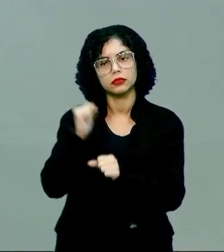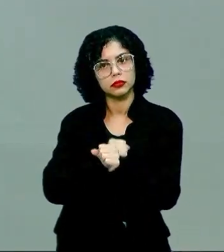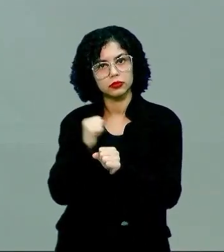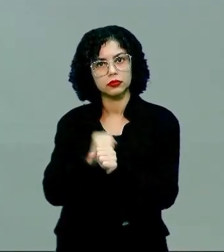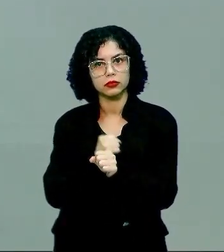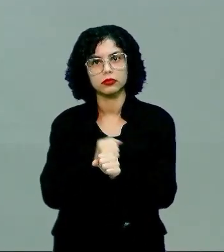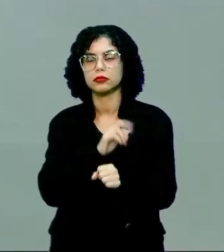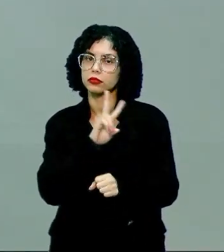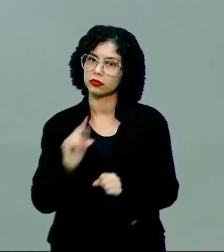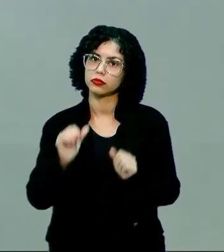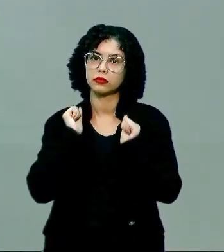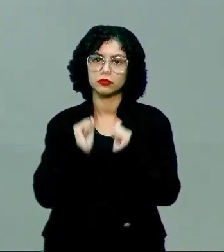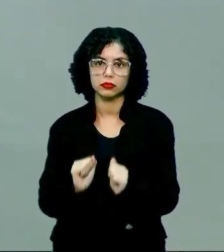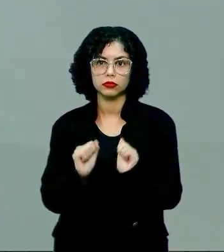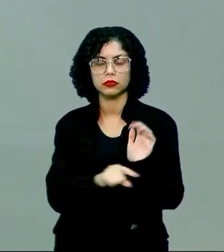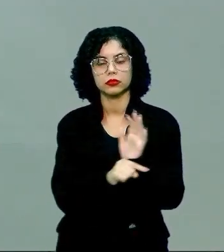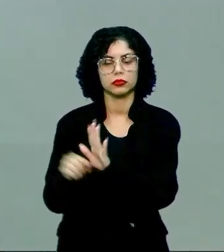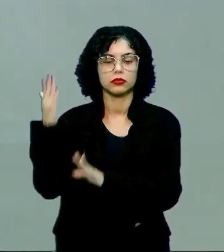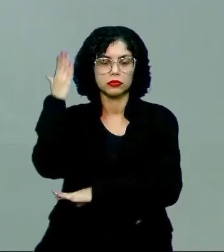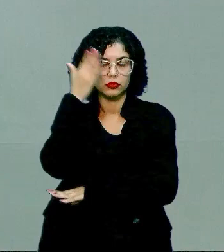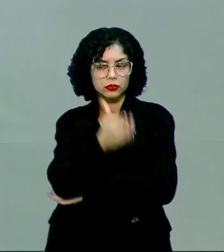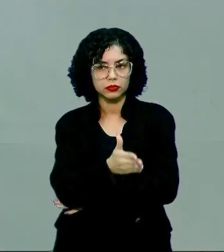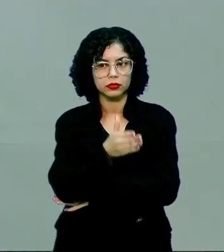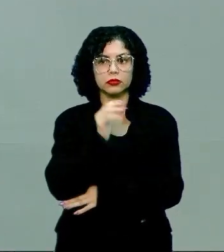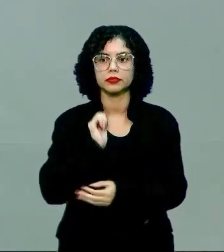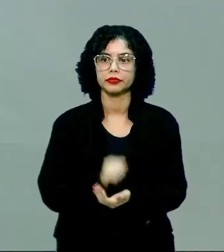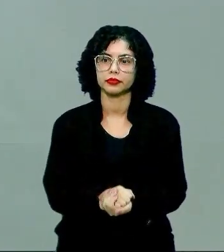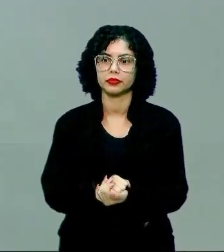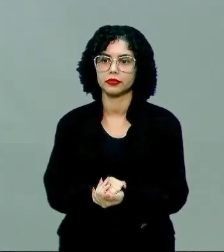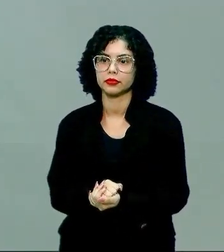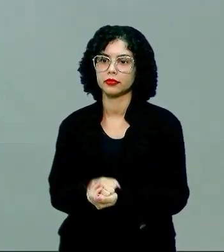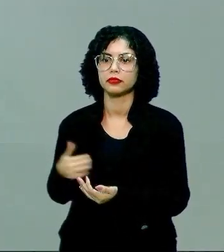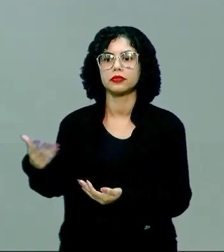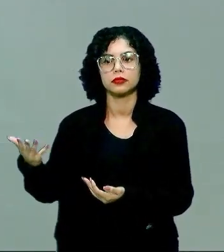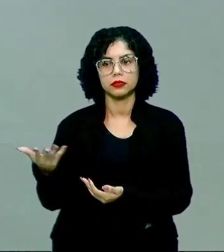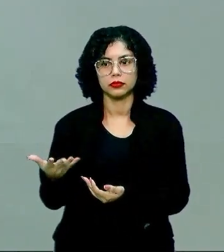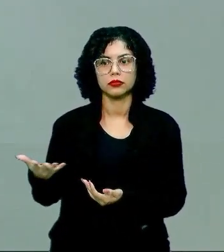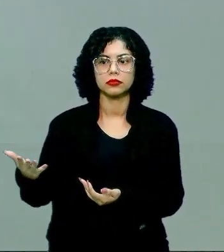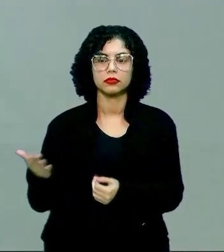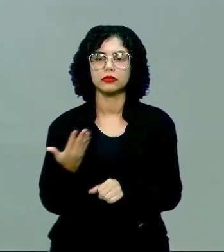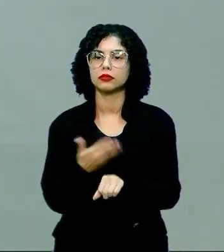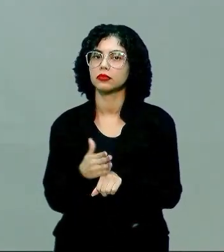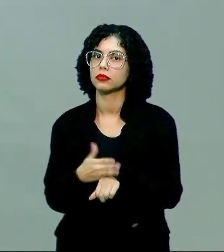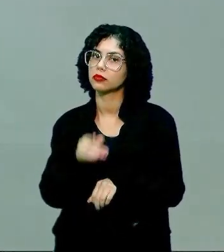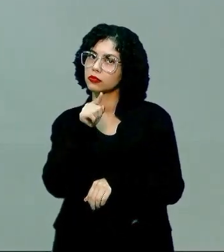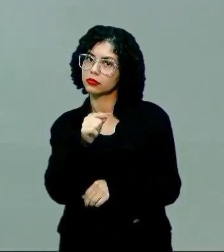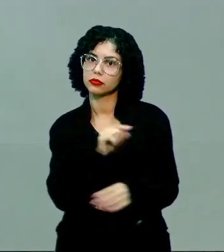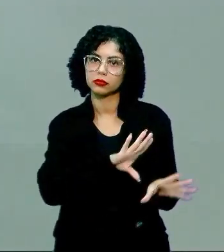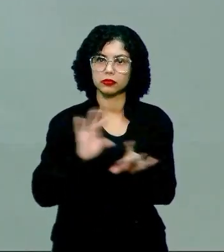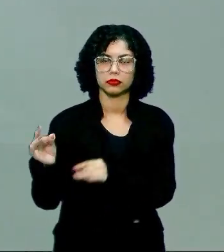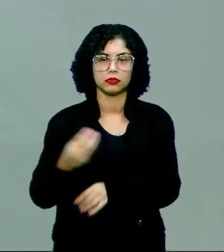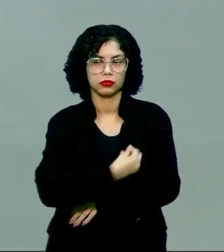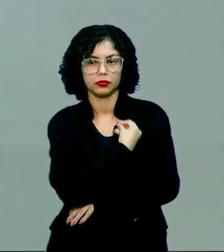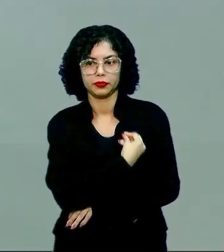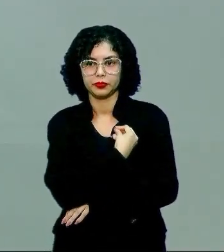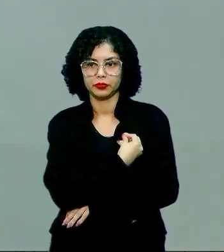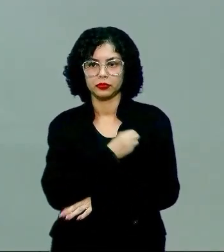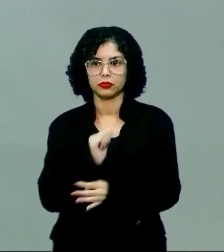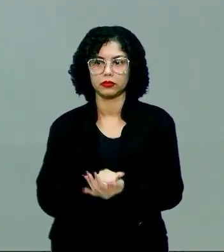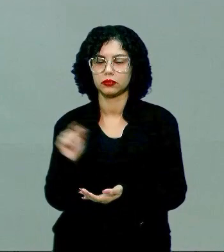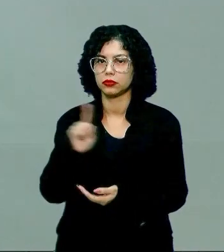construção vai lhe permitir nortear e embasar práticas que você vai levar para sua vida